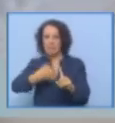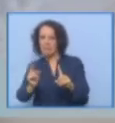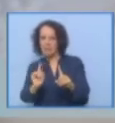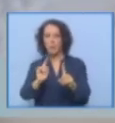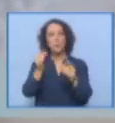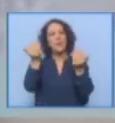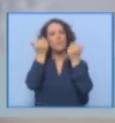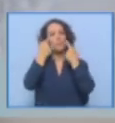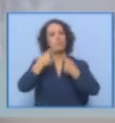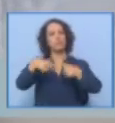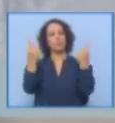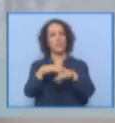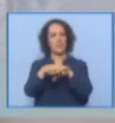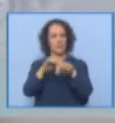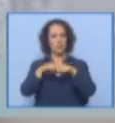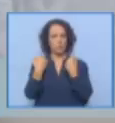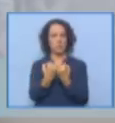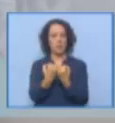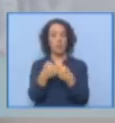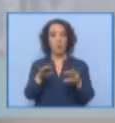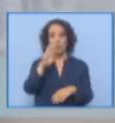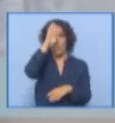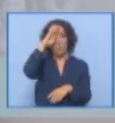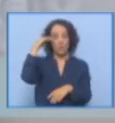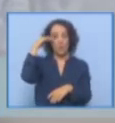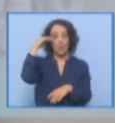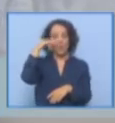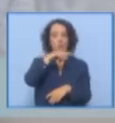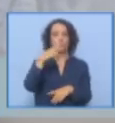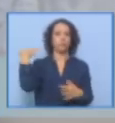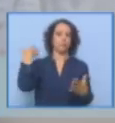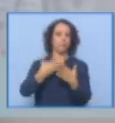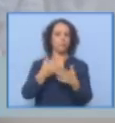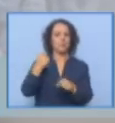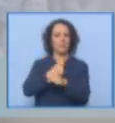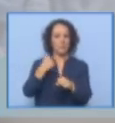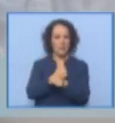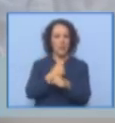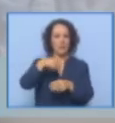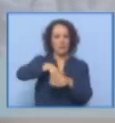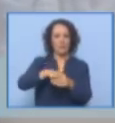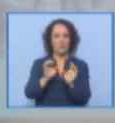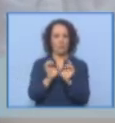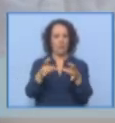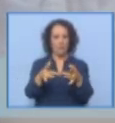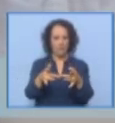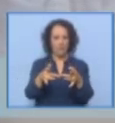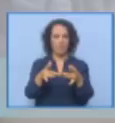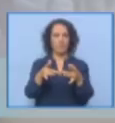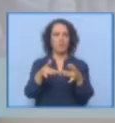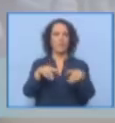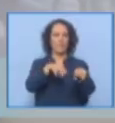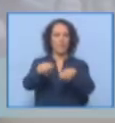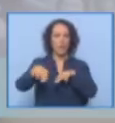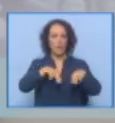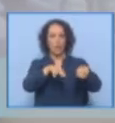veiculada nas redes sociais e Bolsonaro, de facto, já há muito tempo vinha trabalhando nas redes sociais, nomeadamente através dos